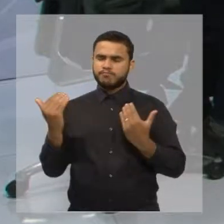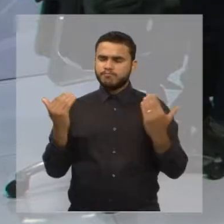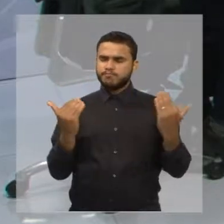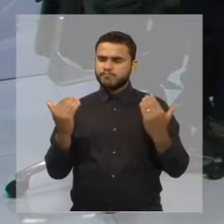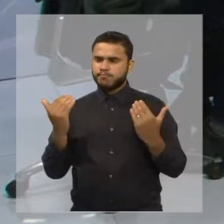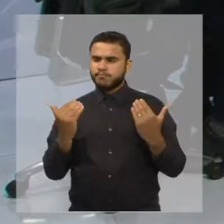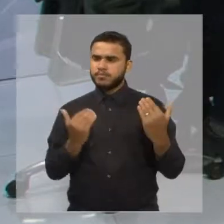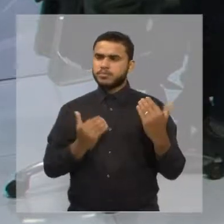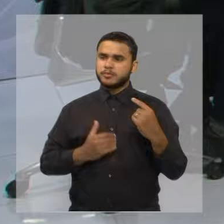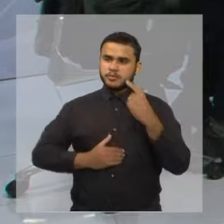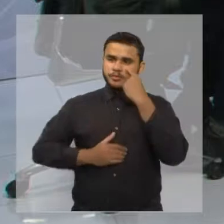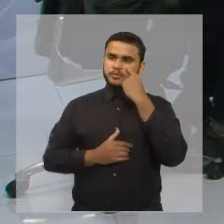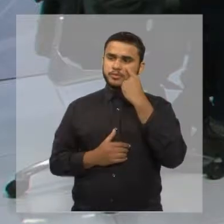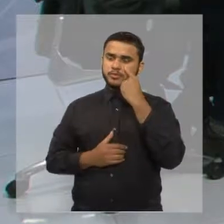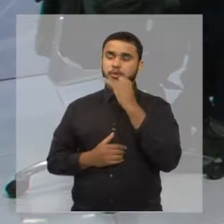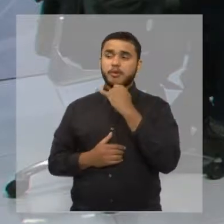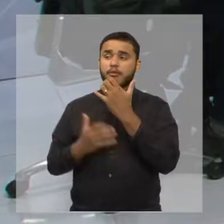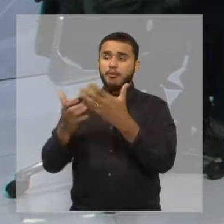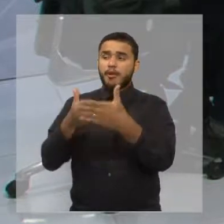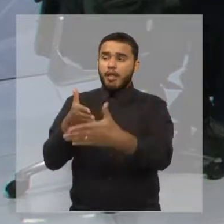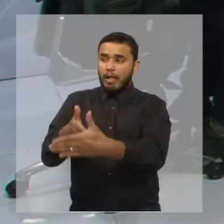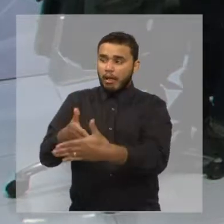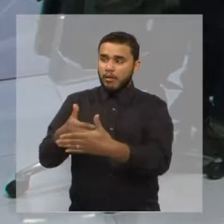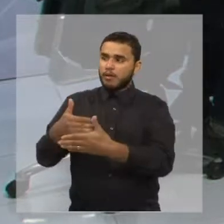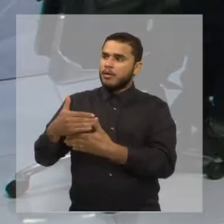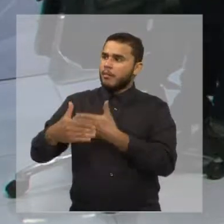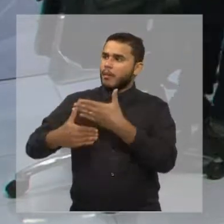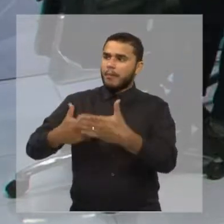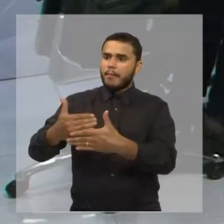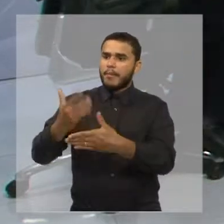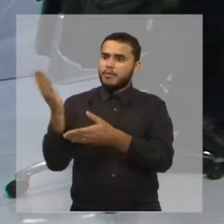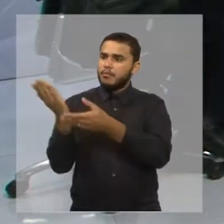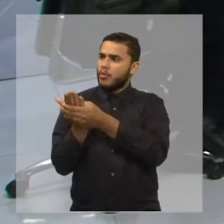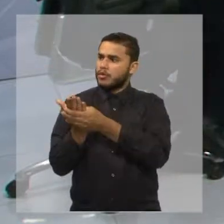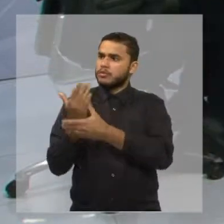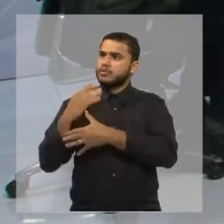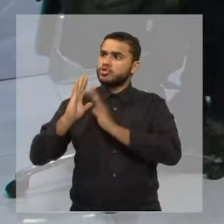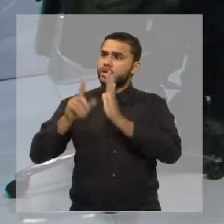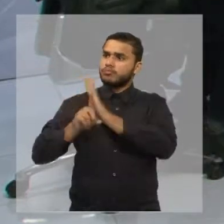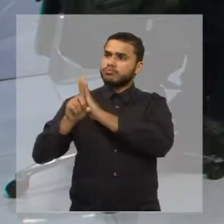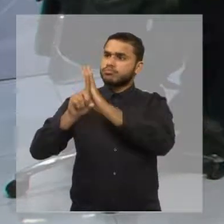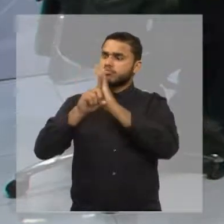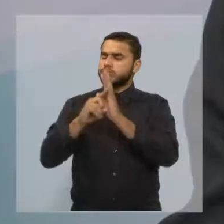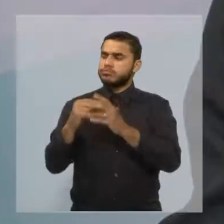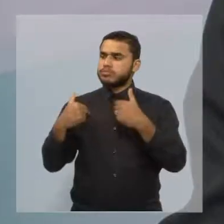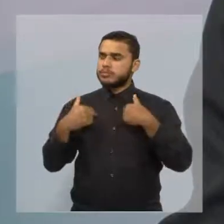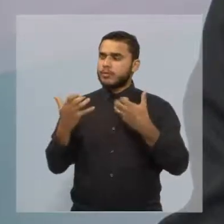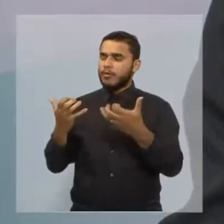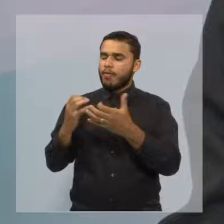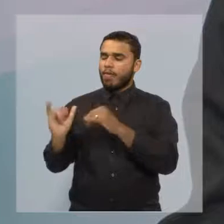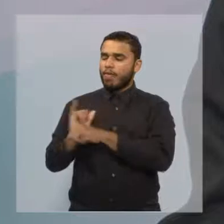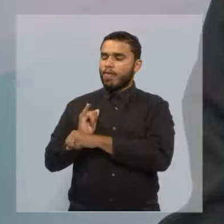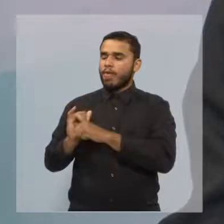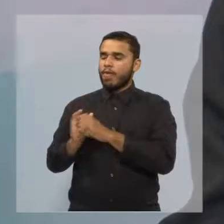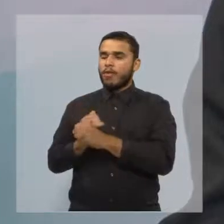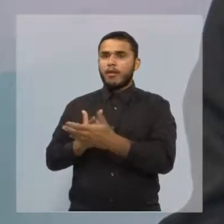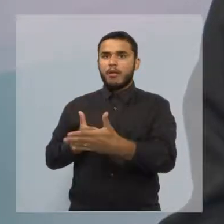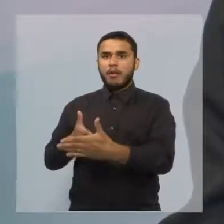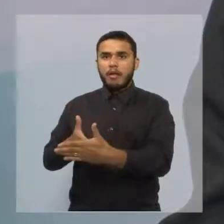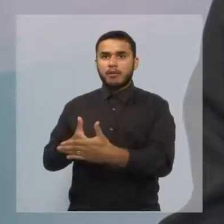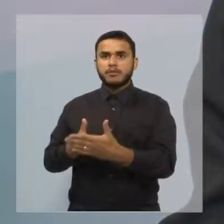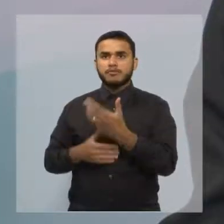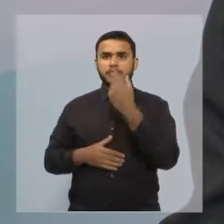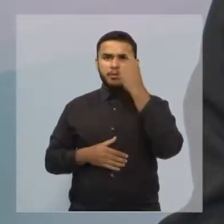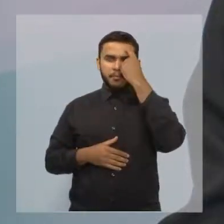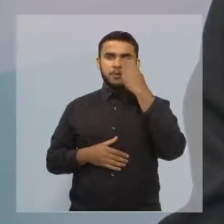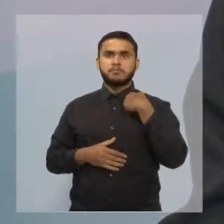para você, como advogado, que os efeitos, a eficácia, a necessidade dessa lei de abuso de